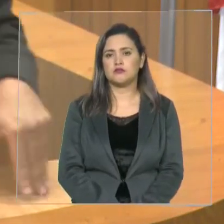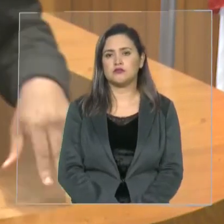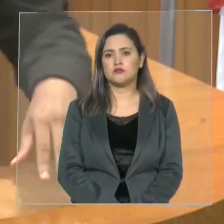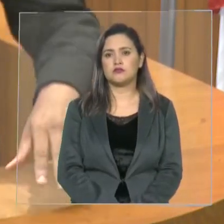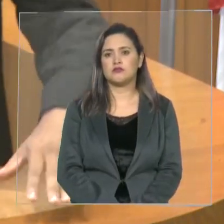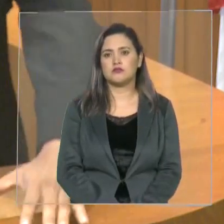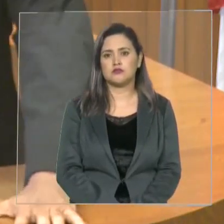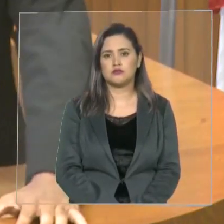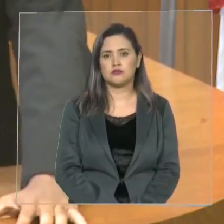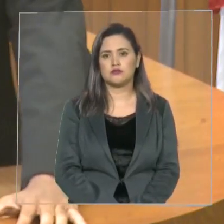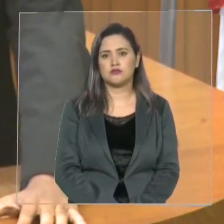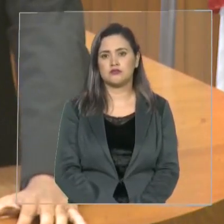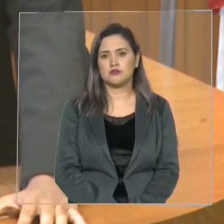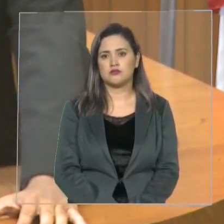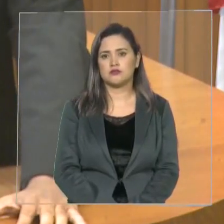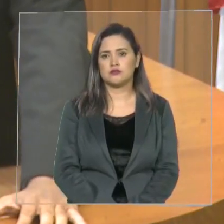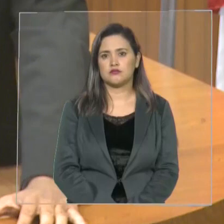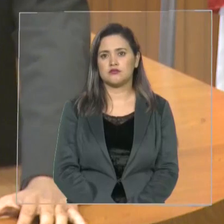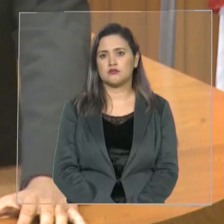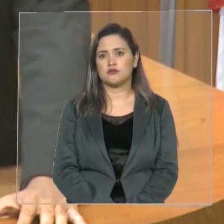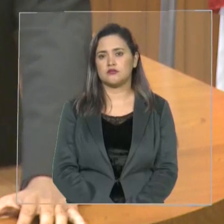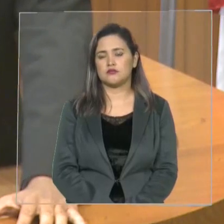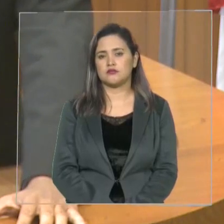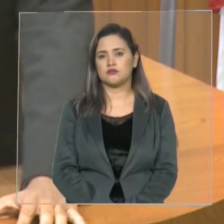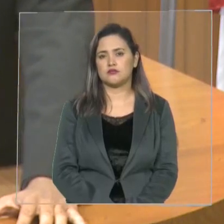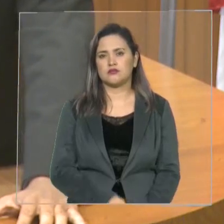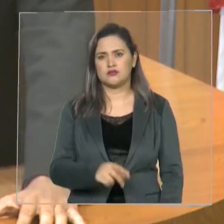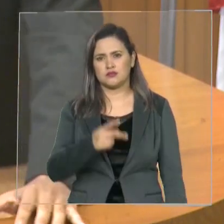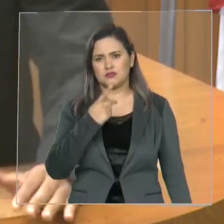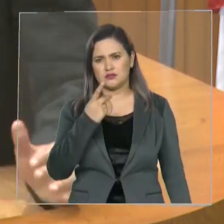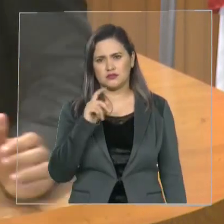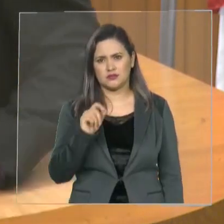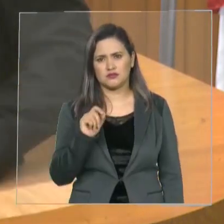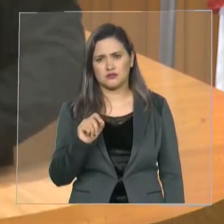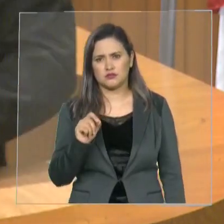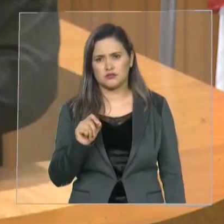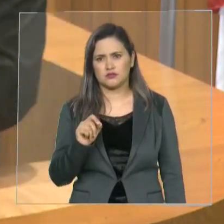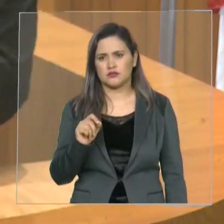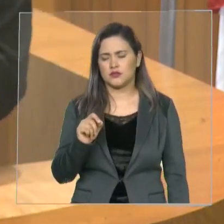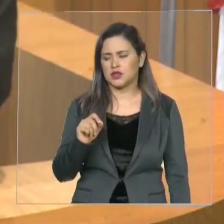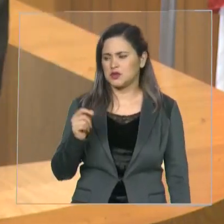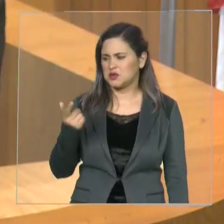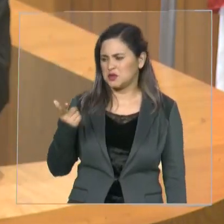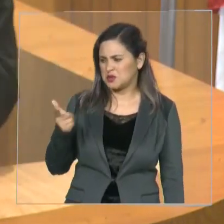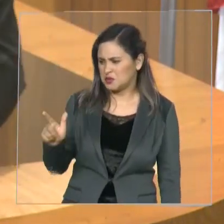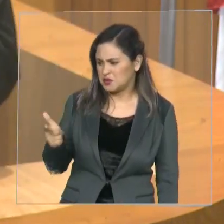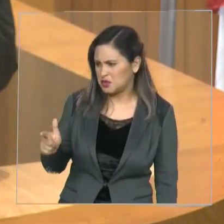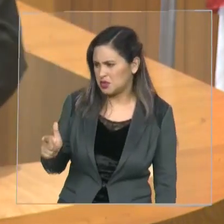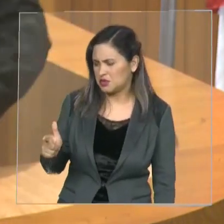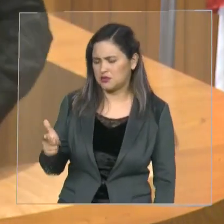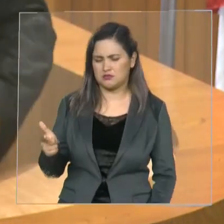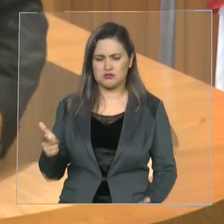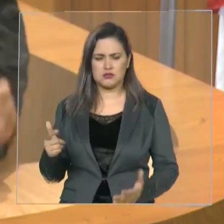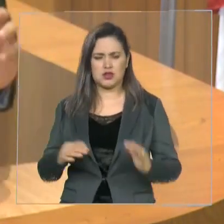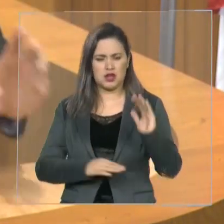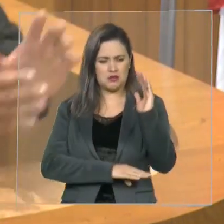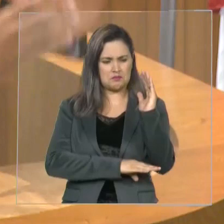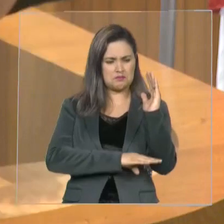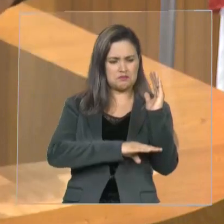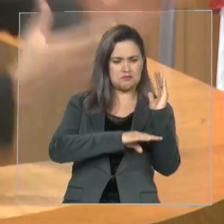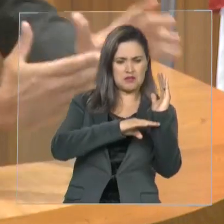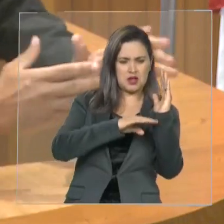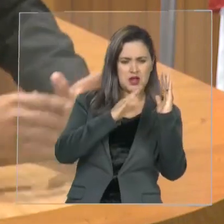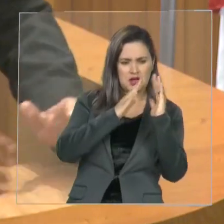dizer que os desabrigados, uma hora não tem desabrigado, tem hora que não invadiu a água, não invadiu a casa